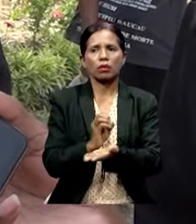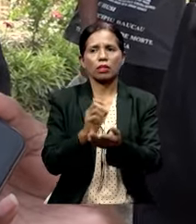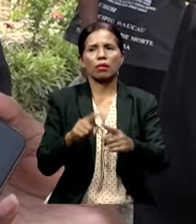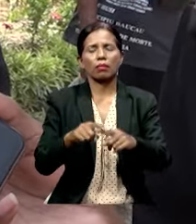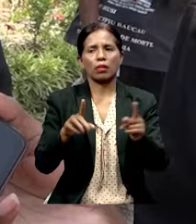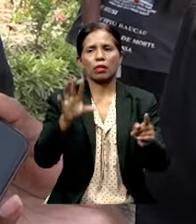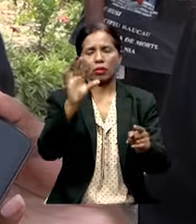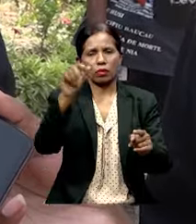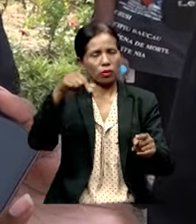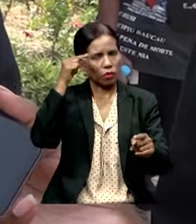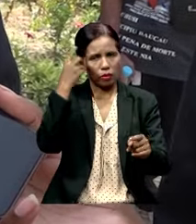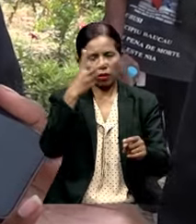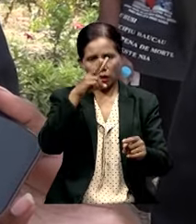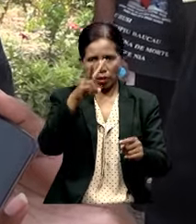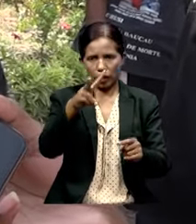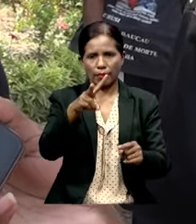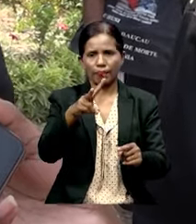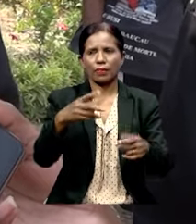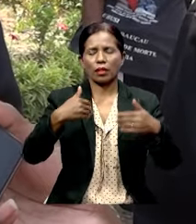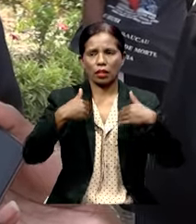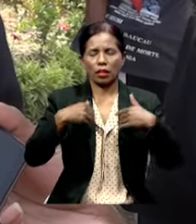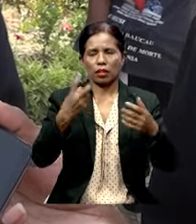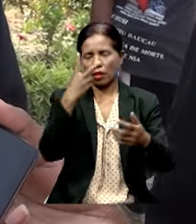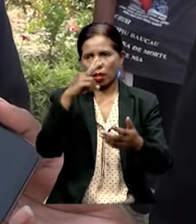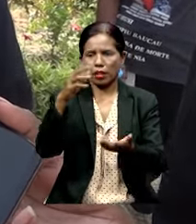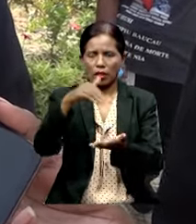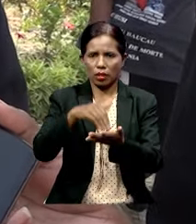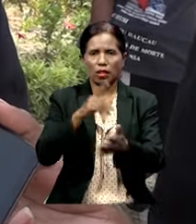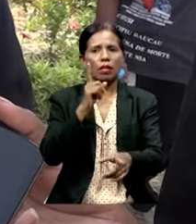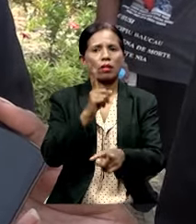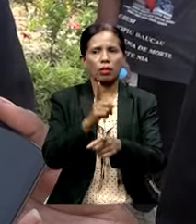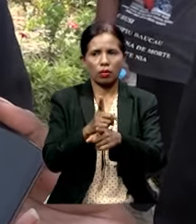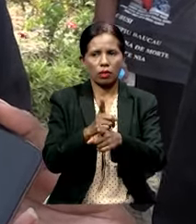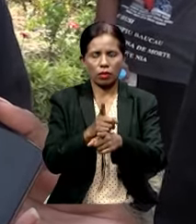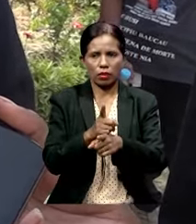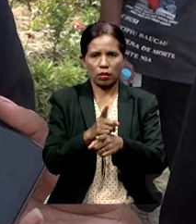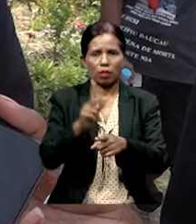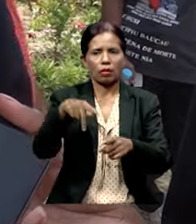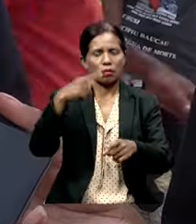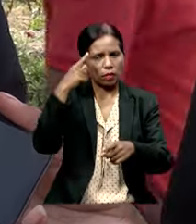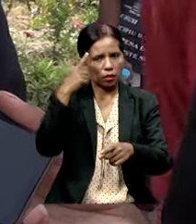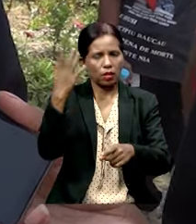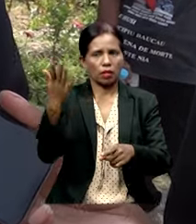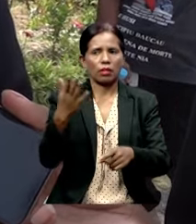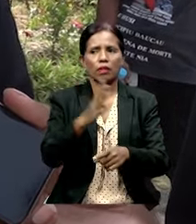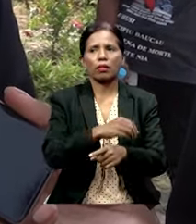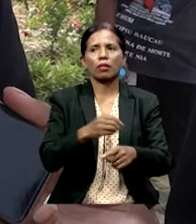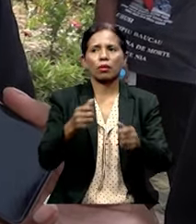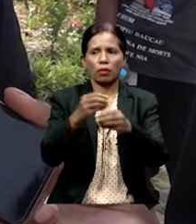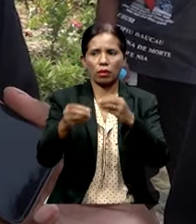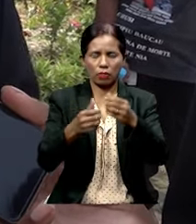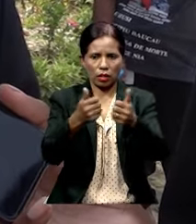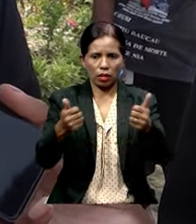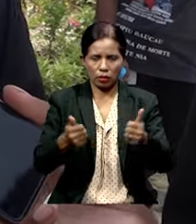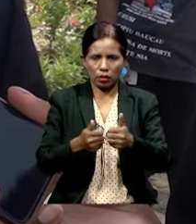nono governo ni ne perspektiva hari kata kia tengkala valesan ne konkreta bas politika ida rejaun administrasi spesial oleh